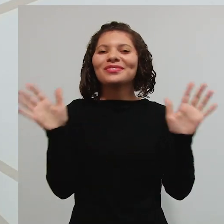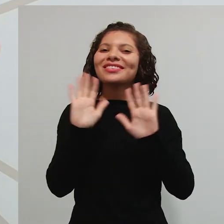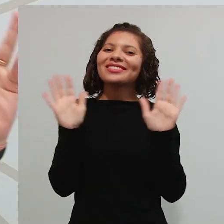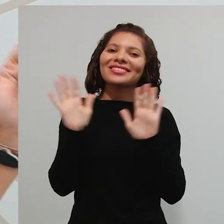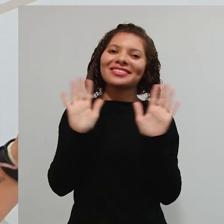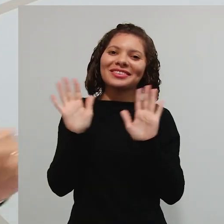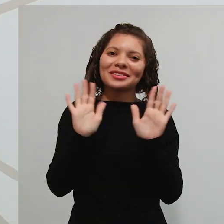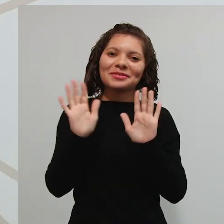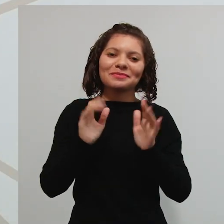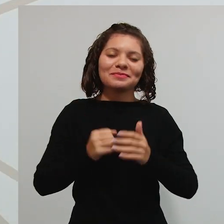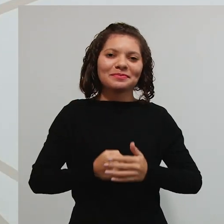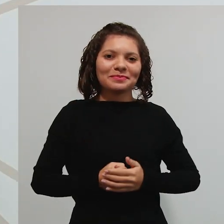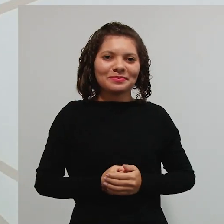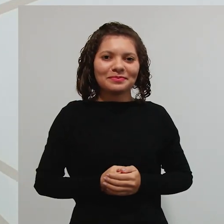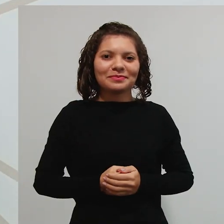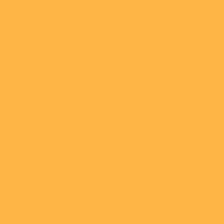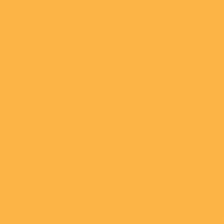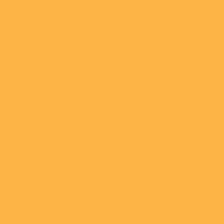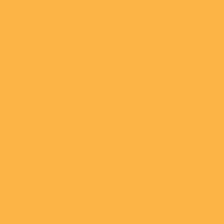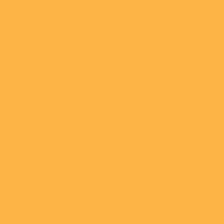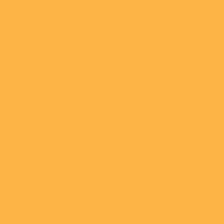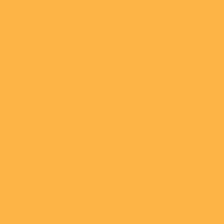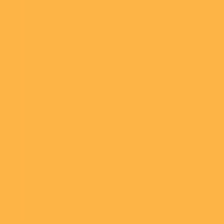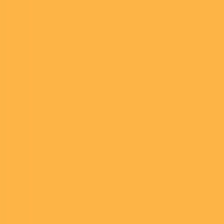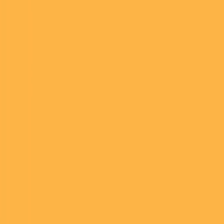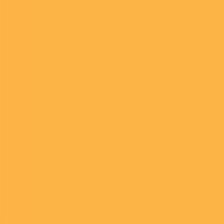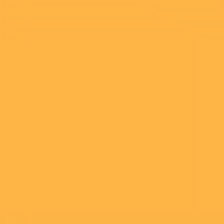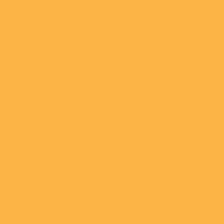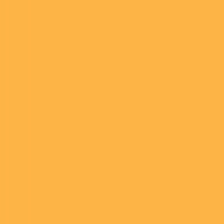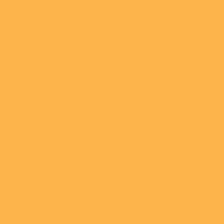próxima. Bonanças!